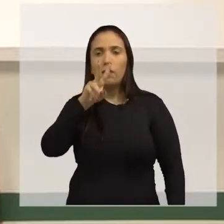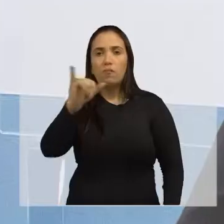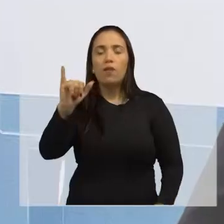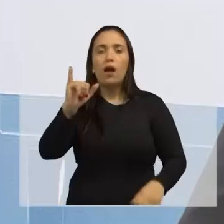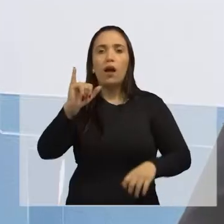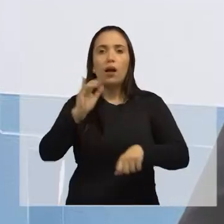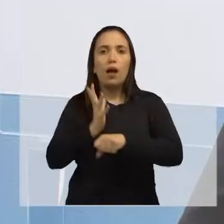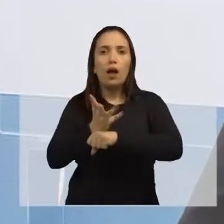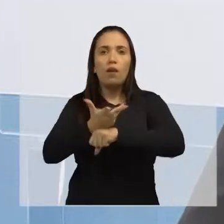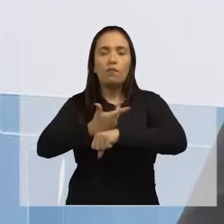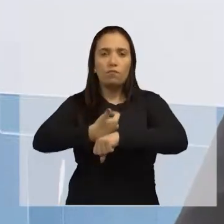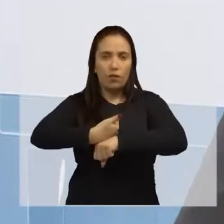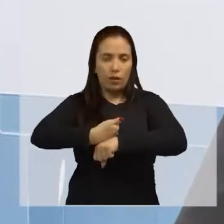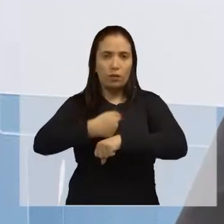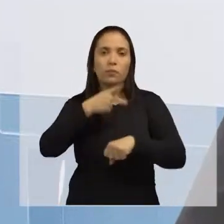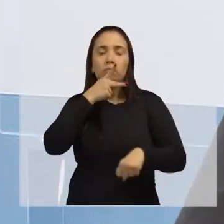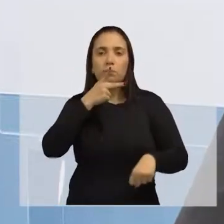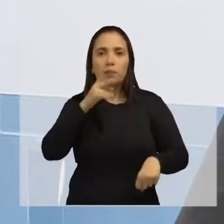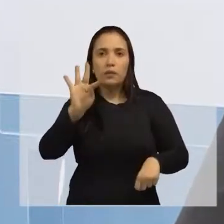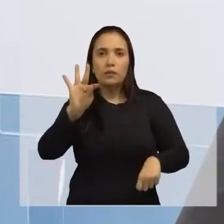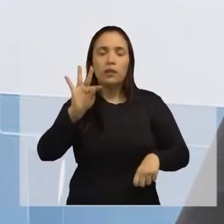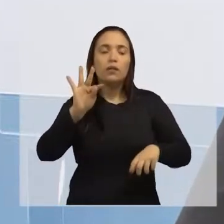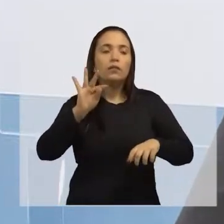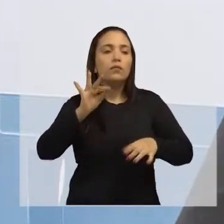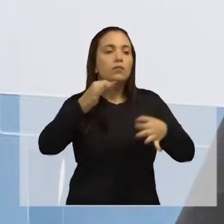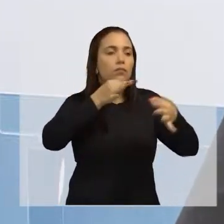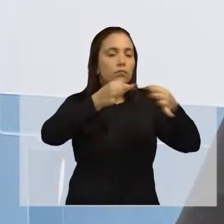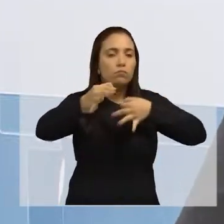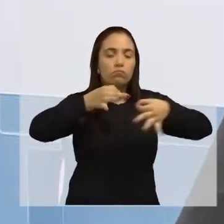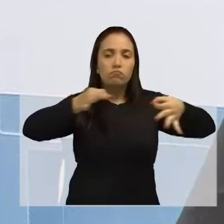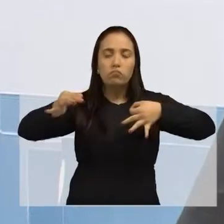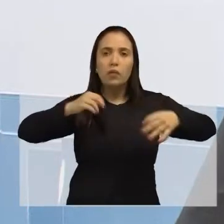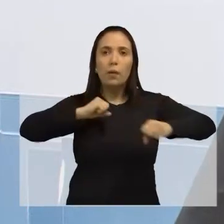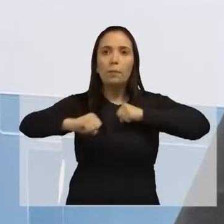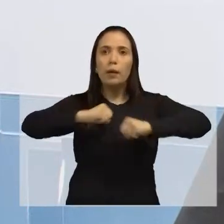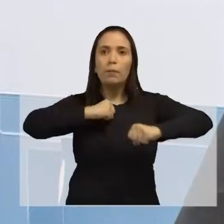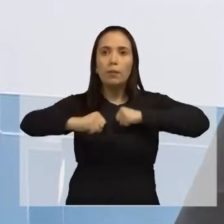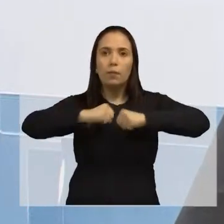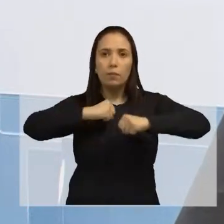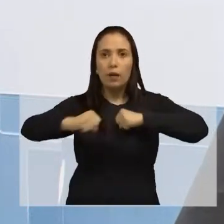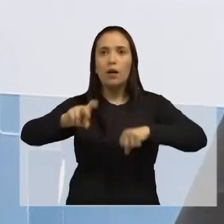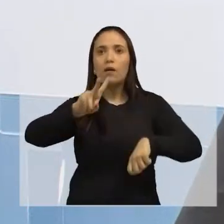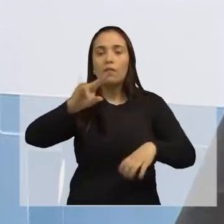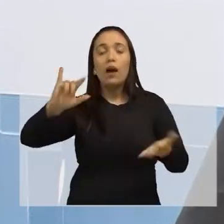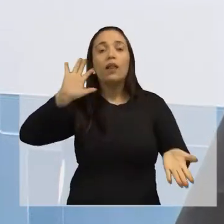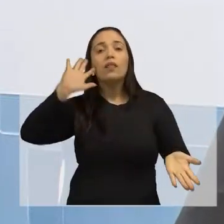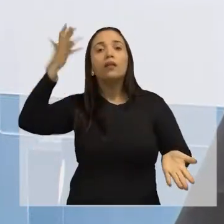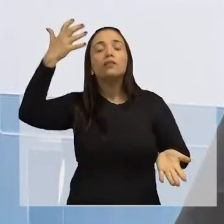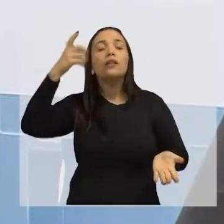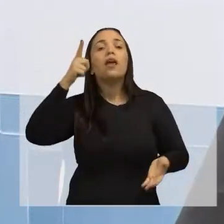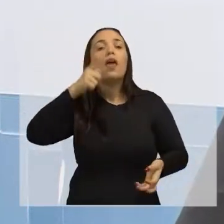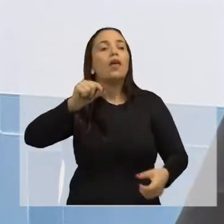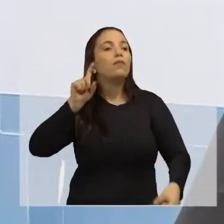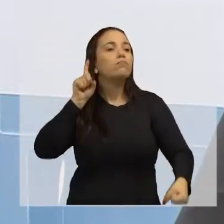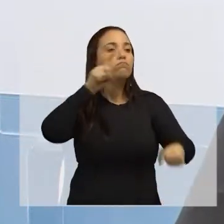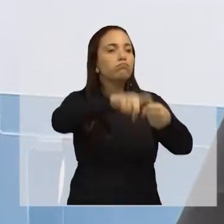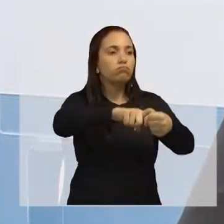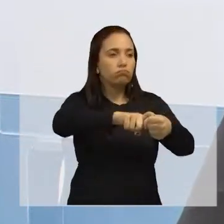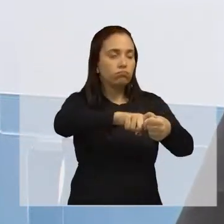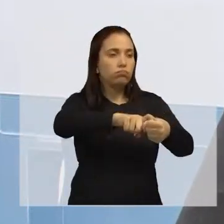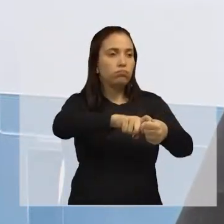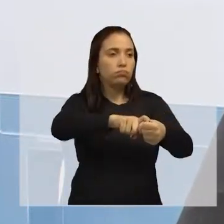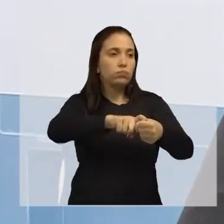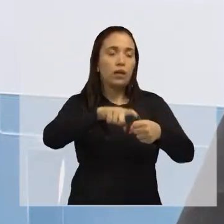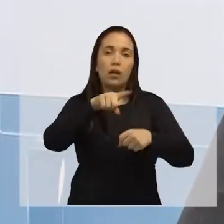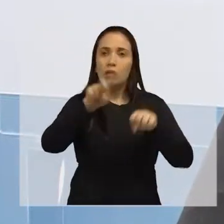de candidaturas do PT, e nesse debate de tomar um rumo, é que eles irão discutir esse assunto. Esse assunto não